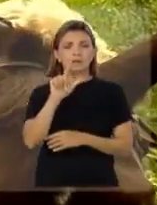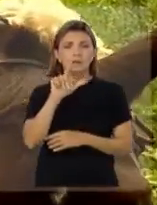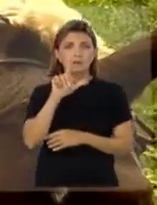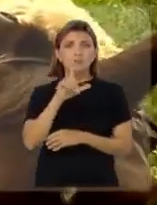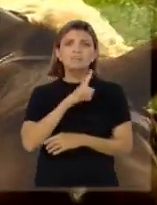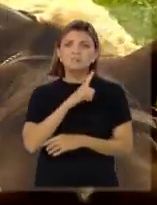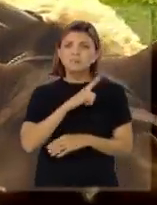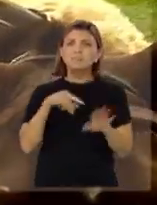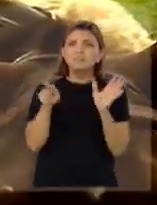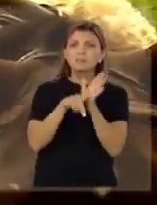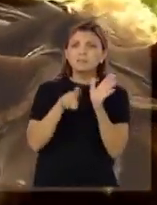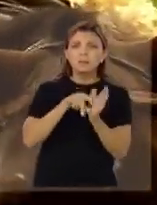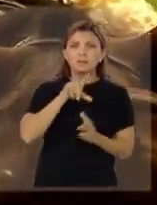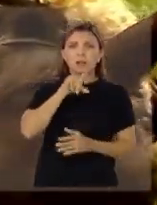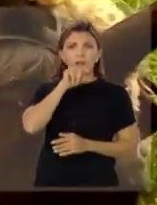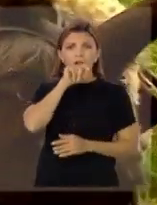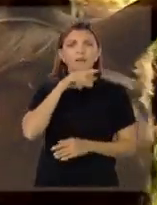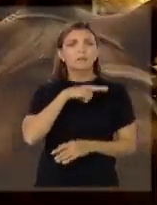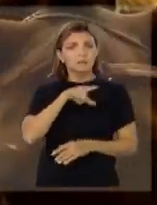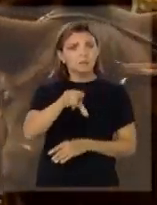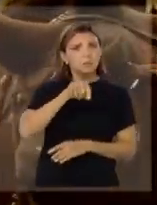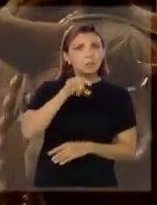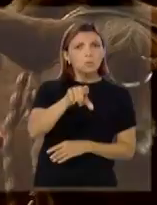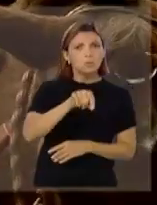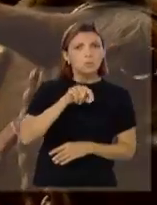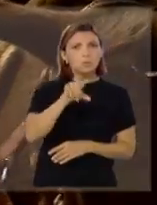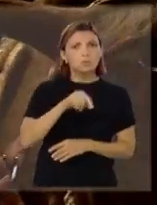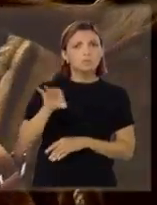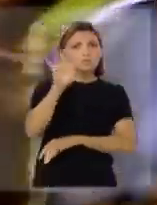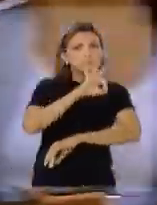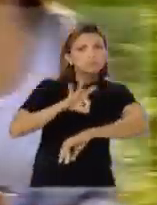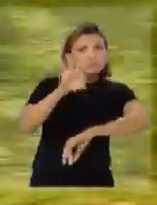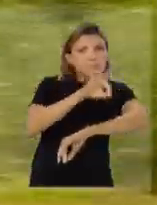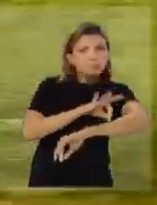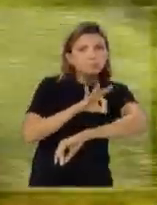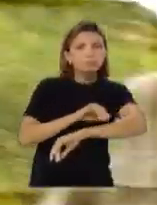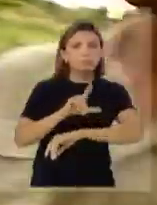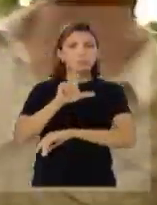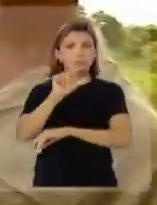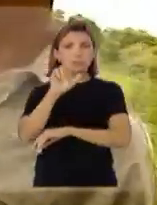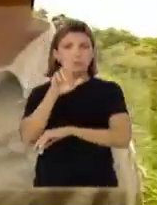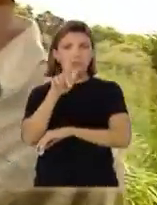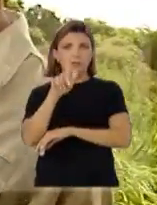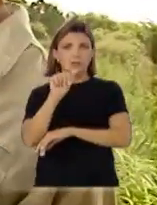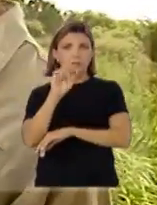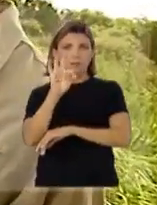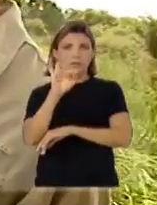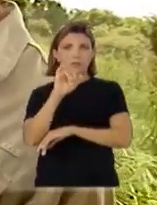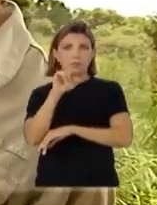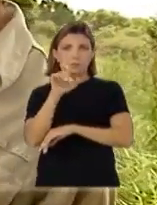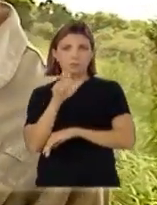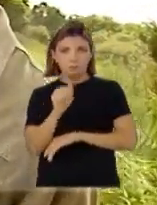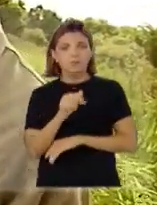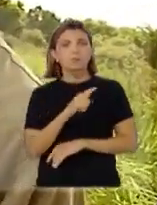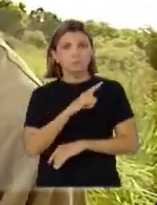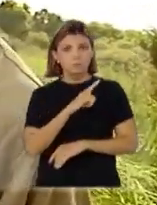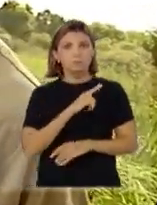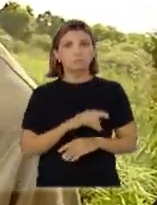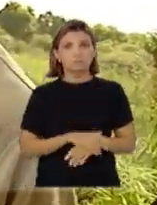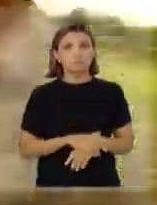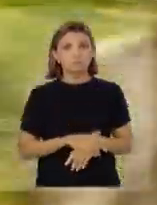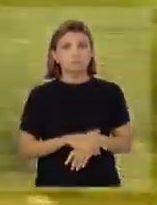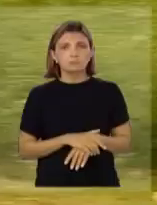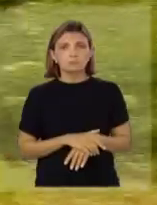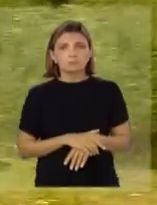a lagartixa também é boa pro meio ambiente. Come mosquito, pernilongo. O tucano come o fruto do manduvi aqui e descome a semente lá na